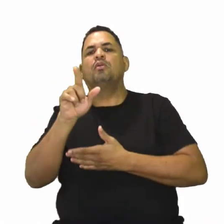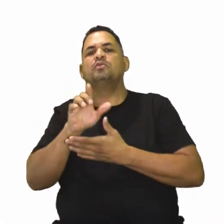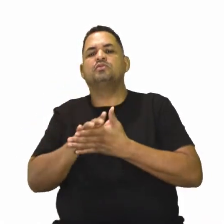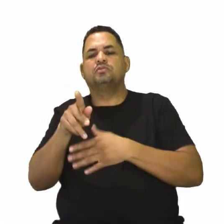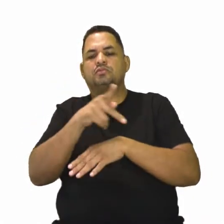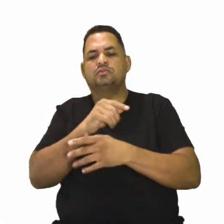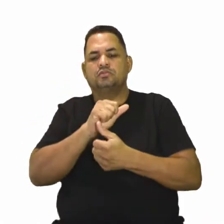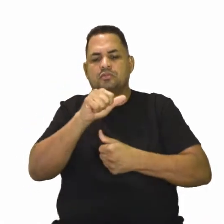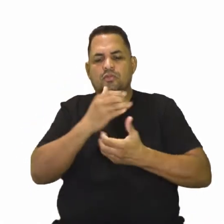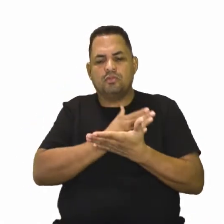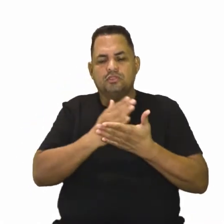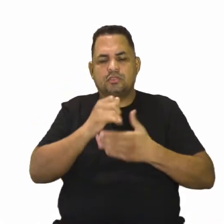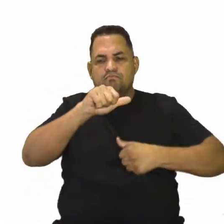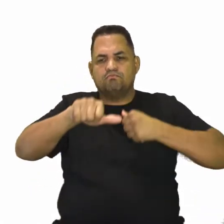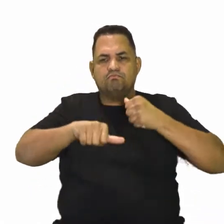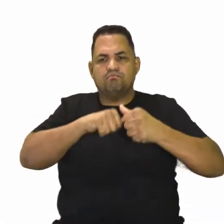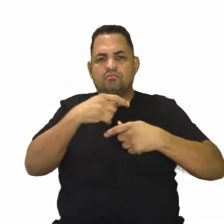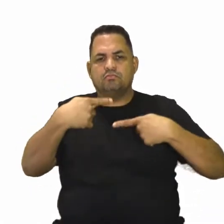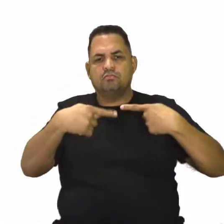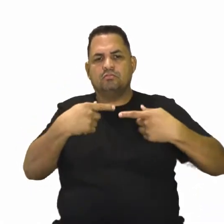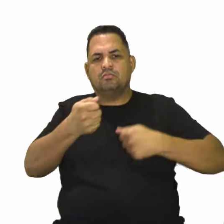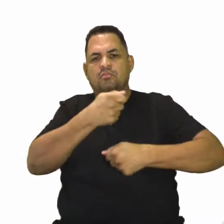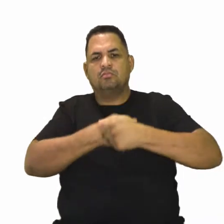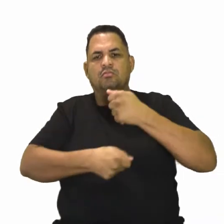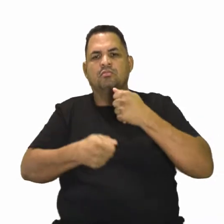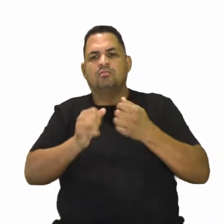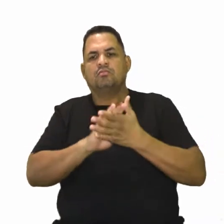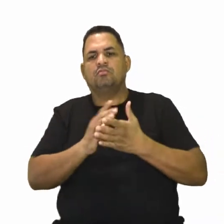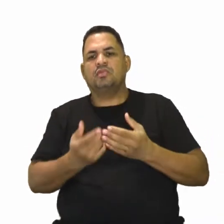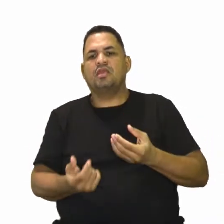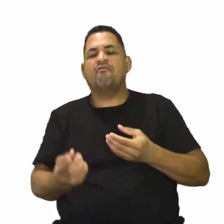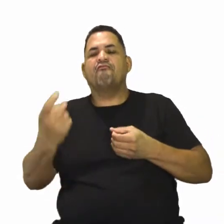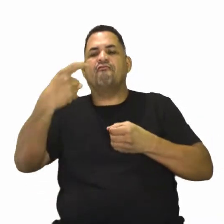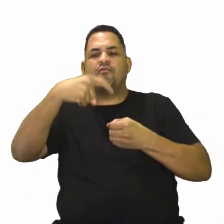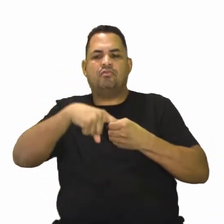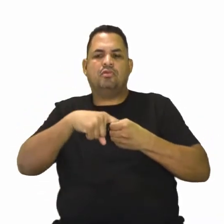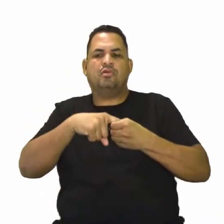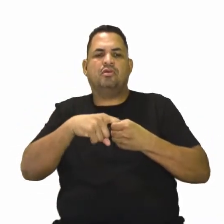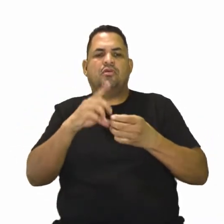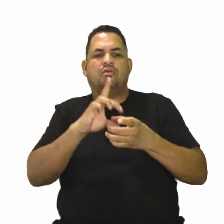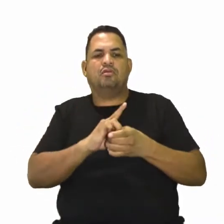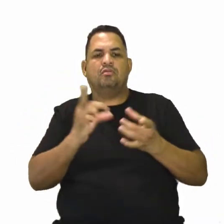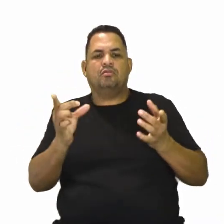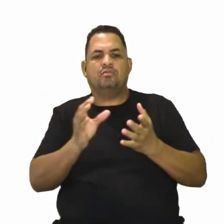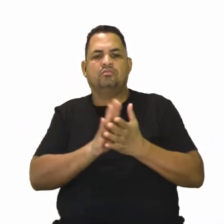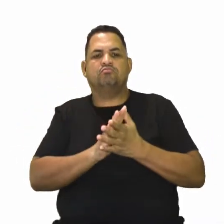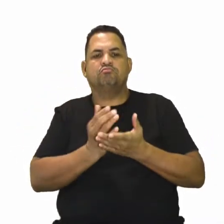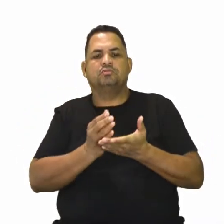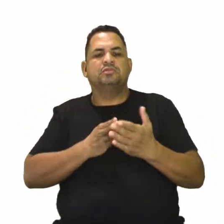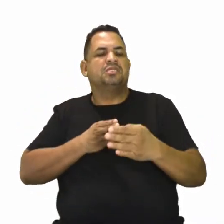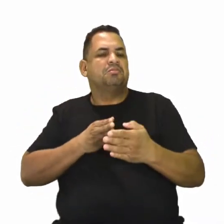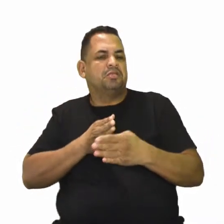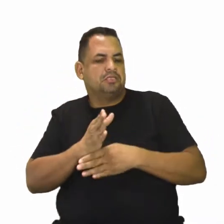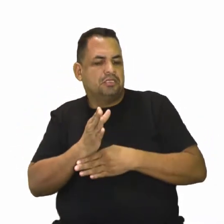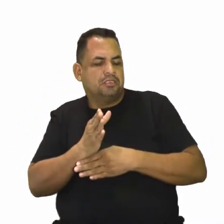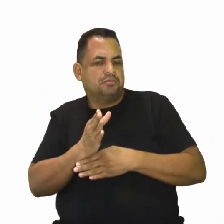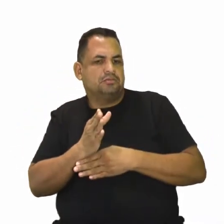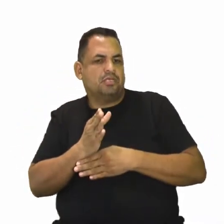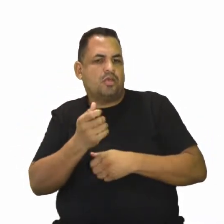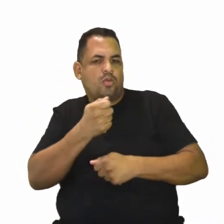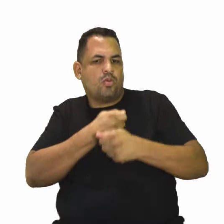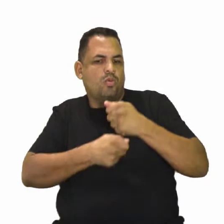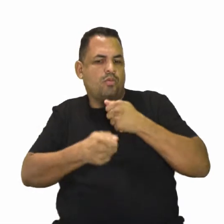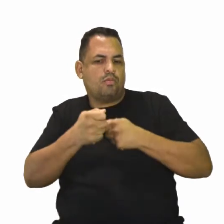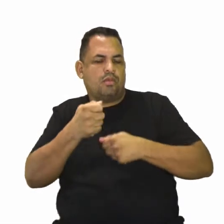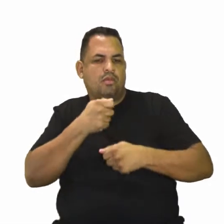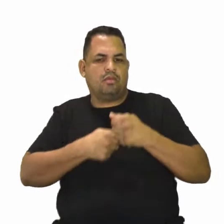mudanças políticas e econômicas no sentido de retorno da democracia e engajamento na economia de mercado.